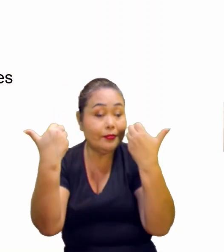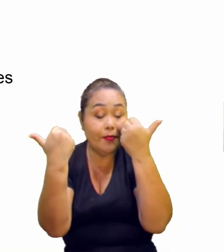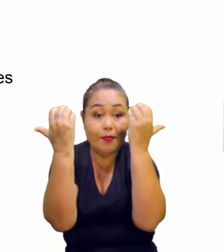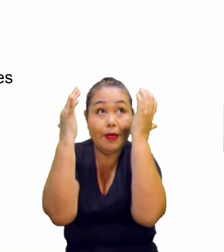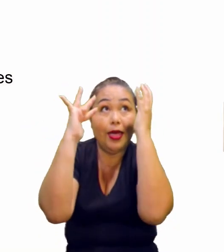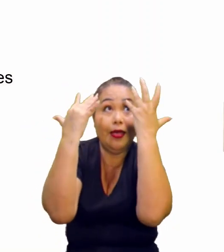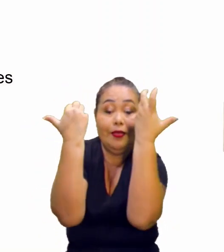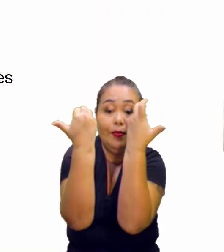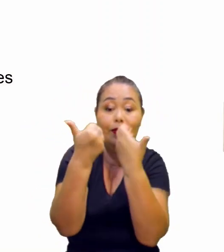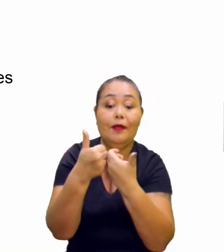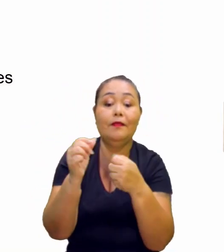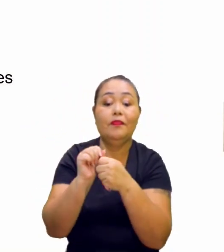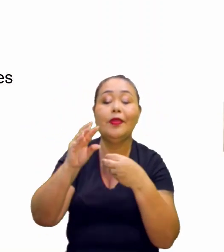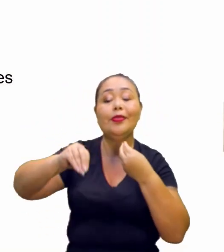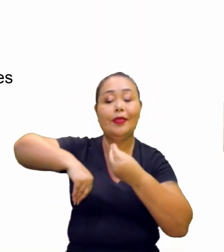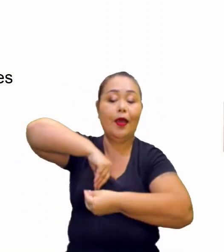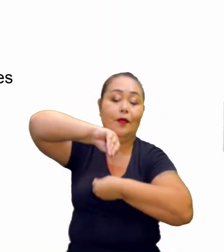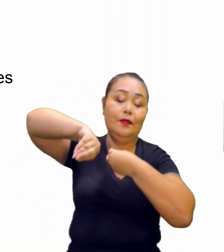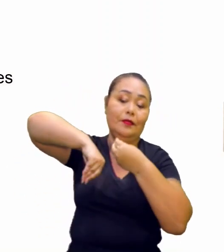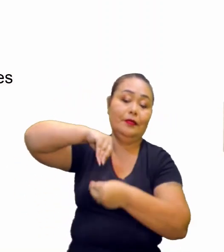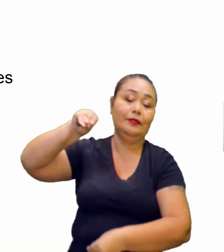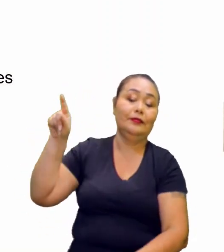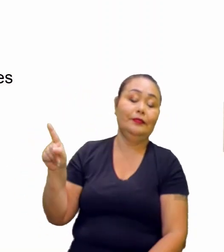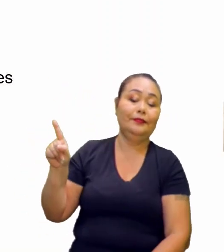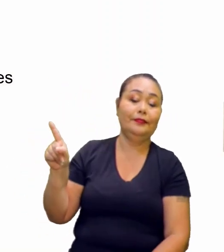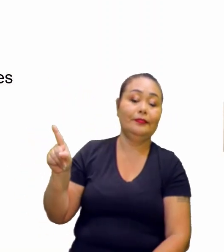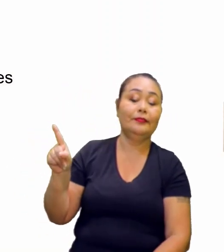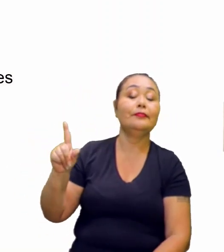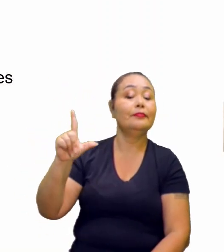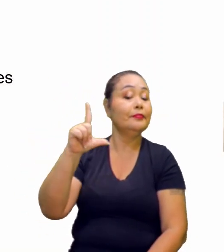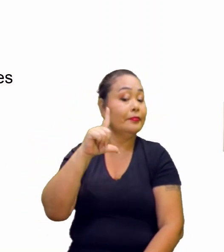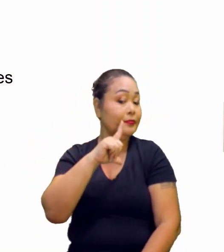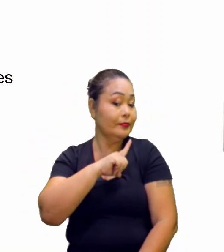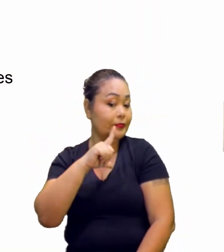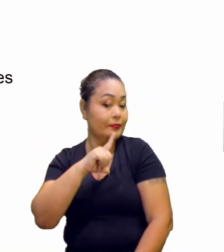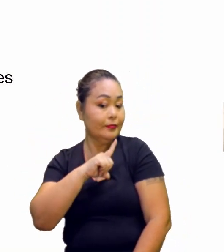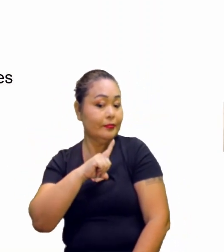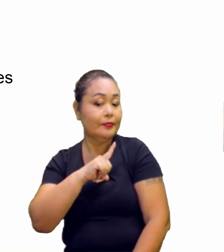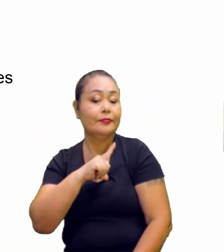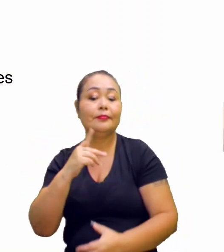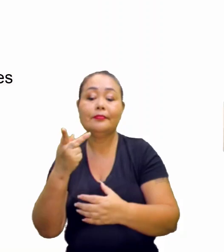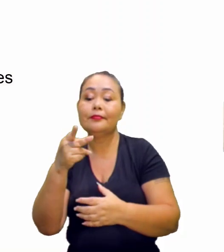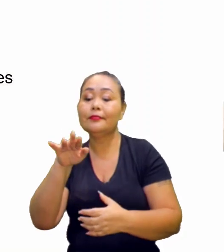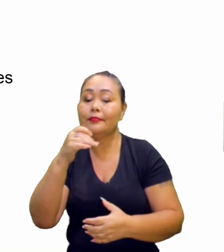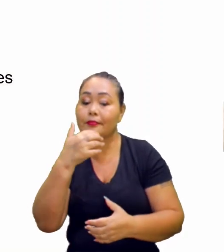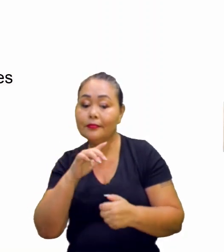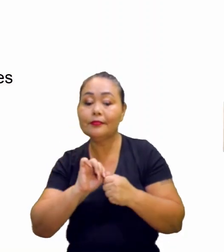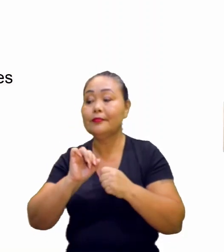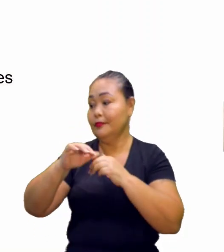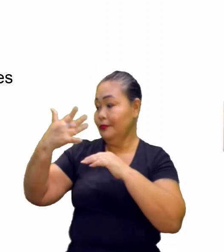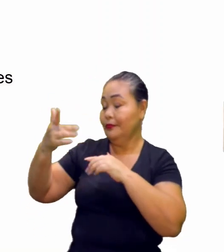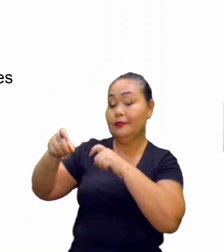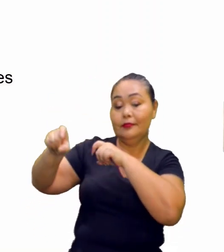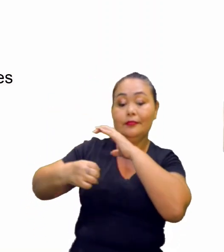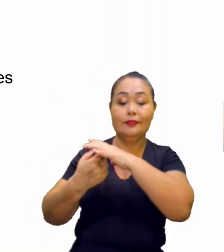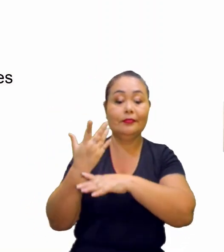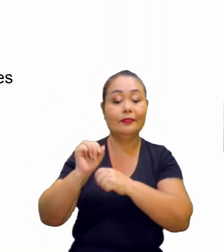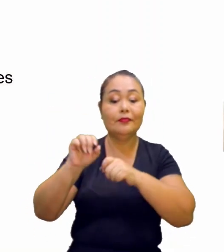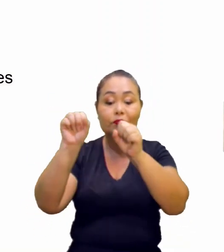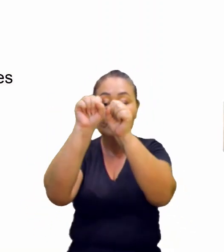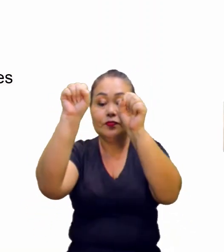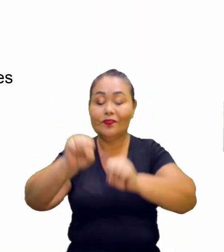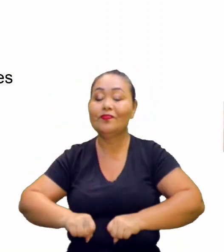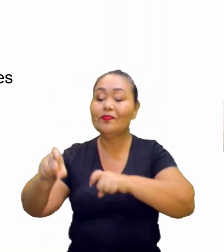mistos? Há uma mistura desses componentes. Então, eu posso ter pomares caseiros, quintais florestais ou sistemas